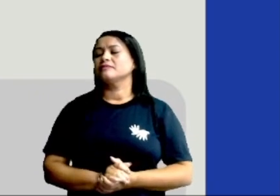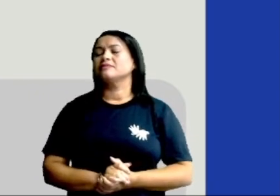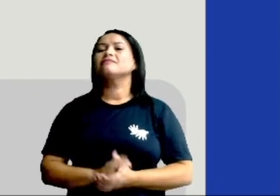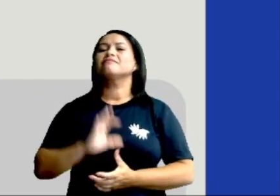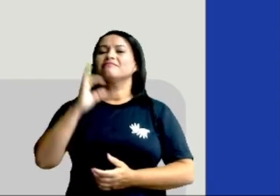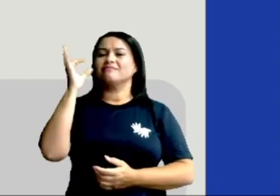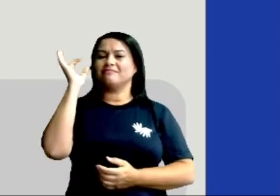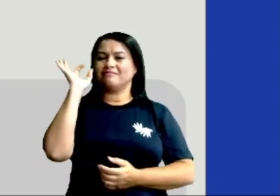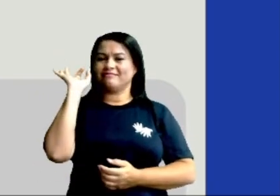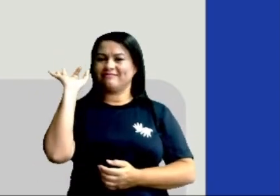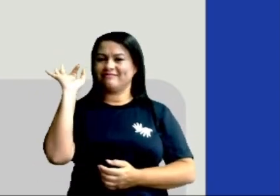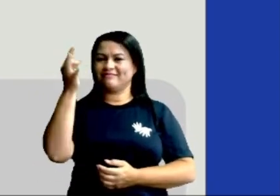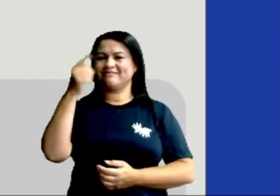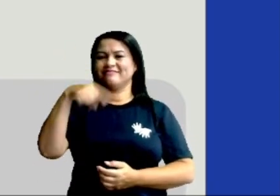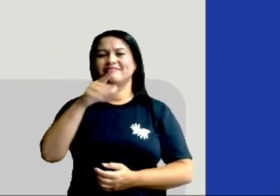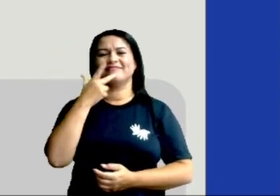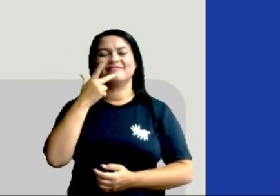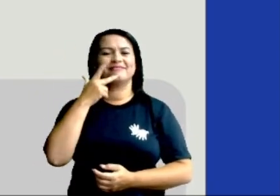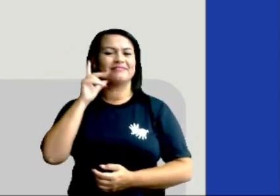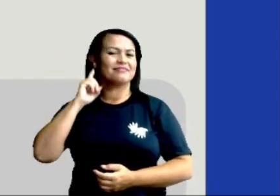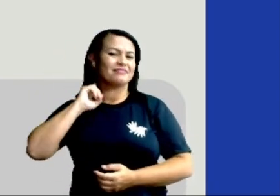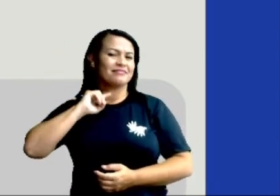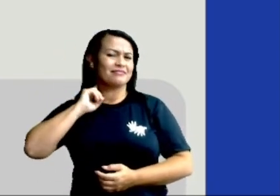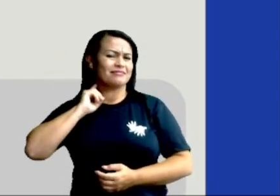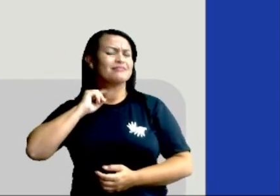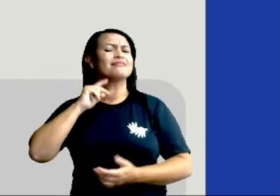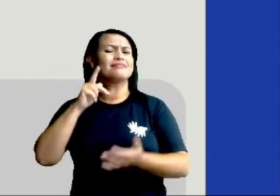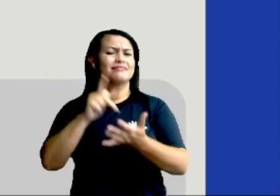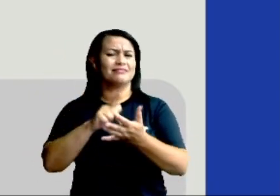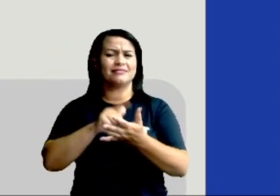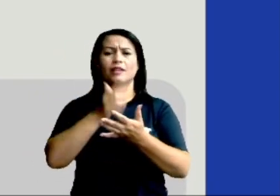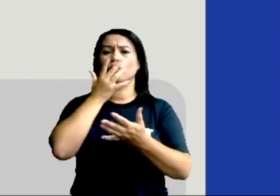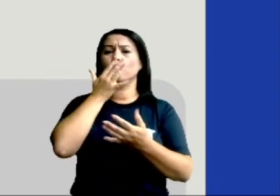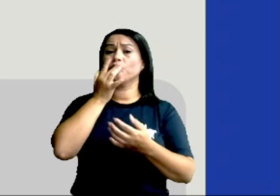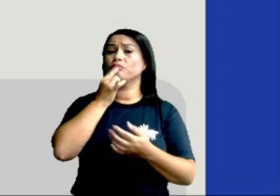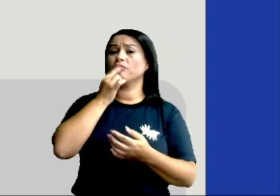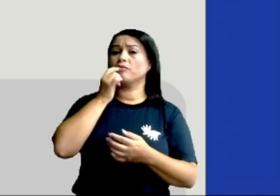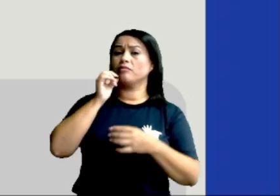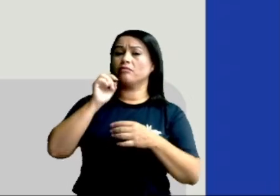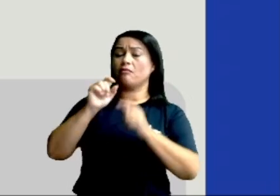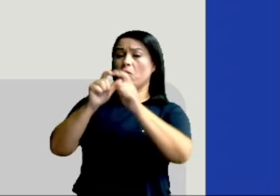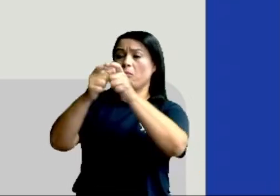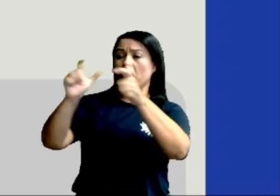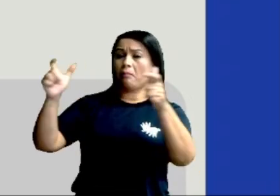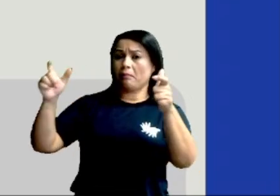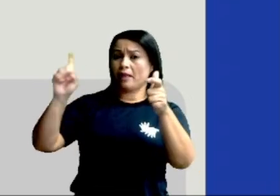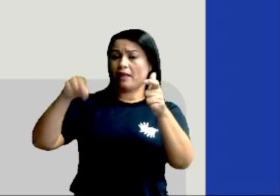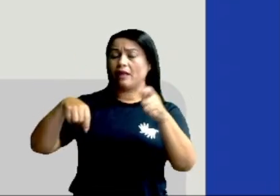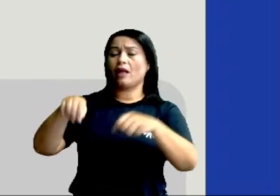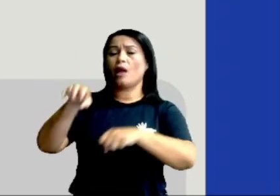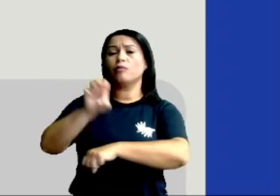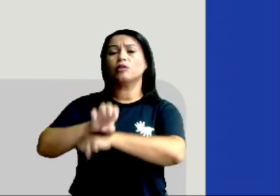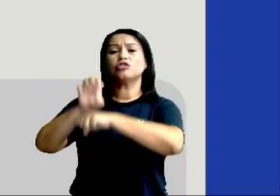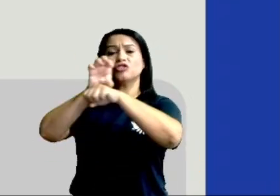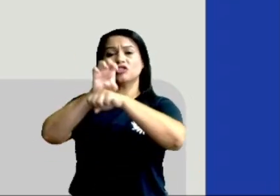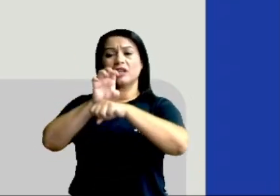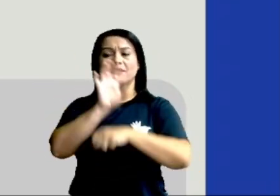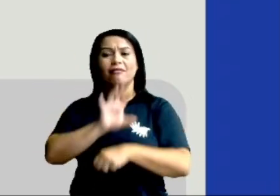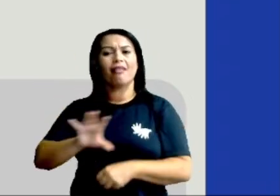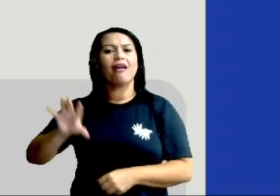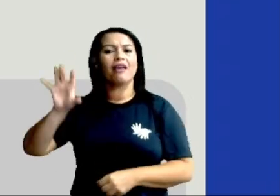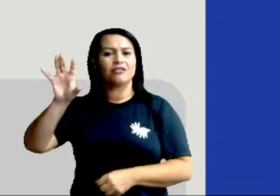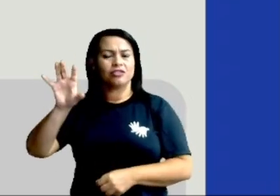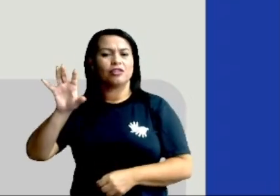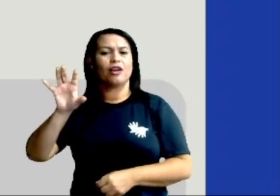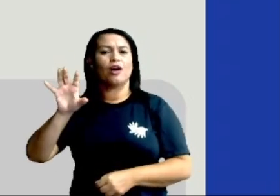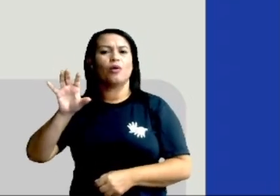Então, acertou quem disse que é Minas Gerais. Realmente, essa parte vermelha aí, então, o maior estado da região,